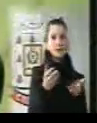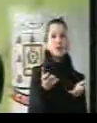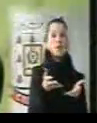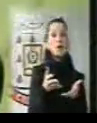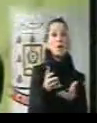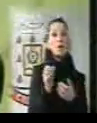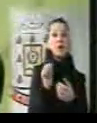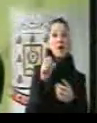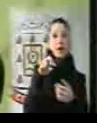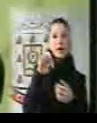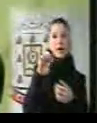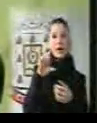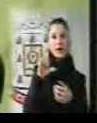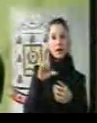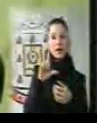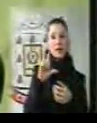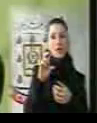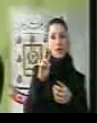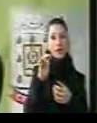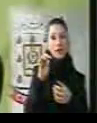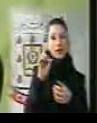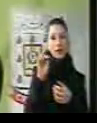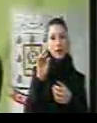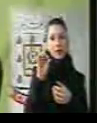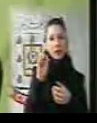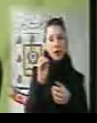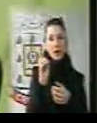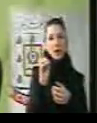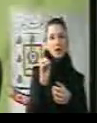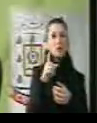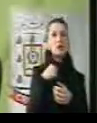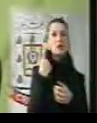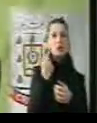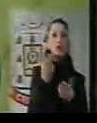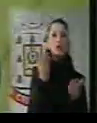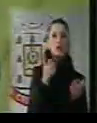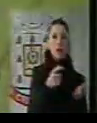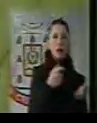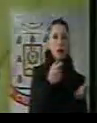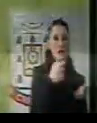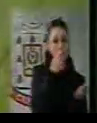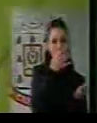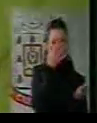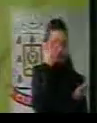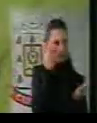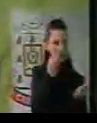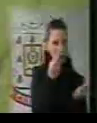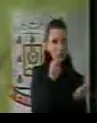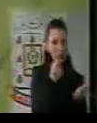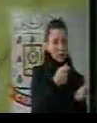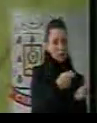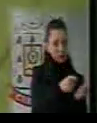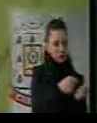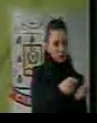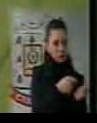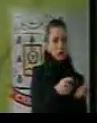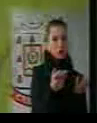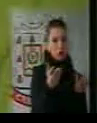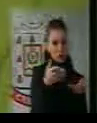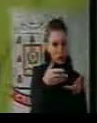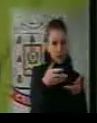disse bem Vossa Excelência quando nós apresentamos a cópia do cheque. Não tenha dúvida nenhuma que o